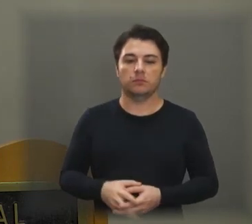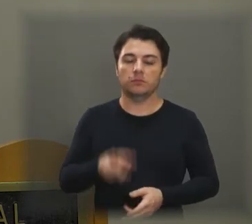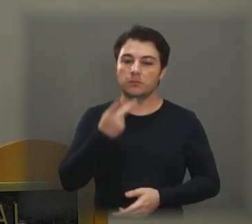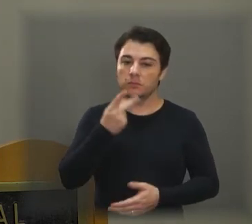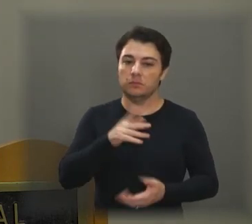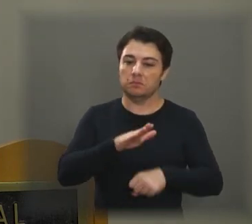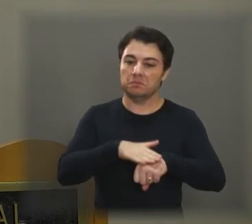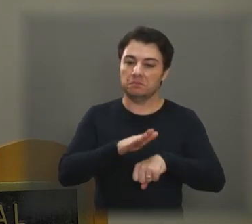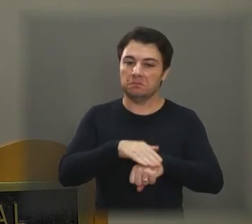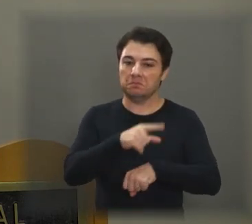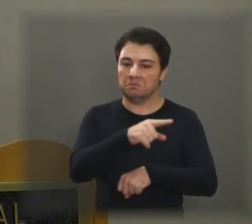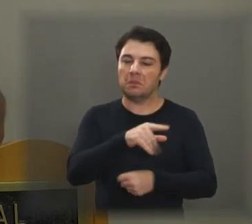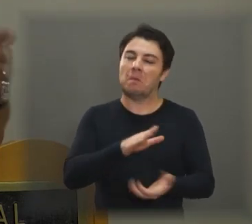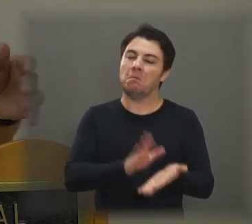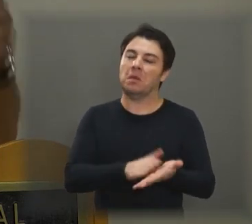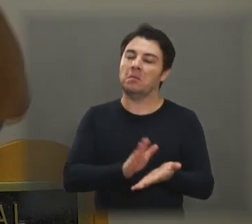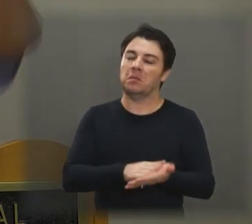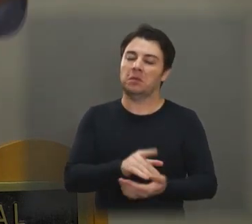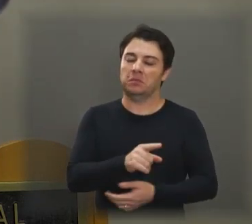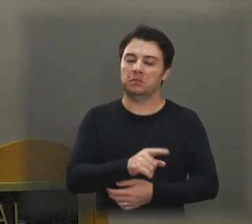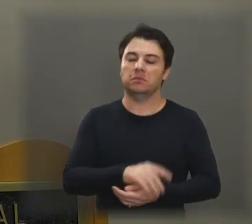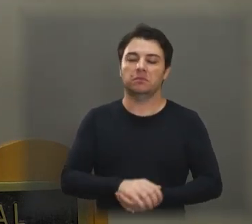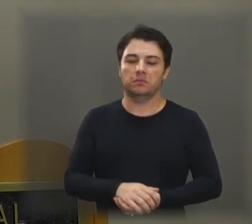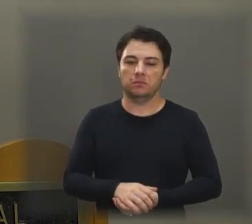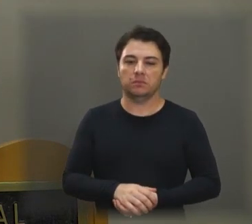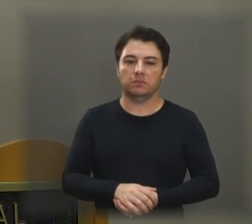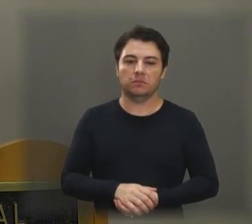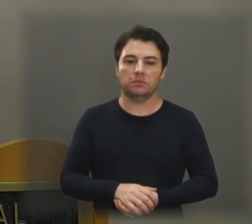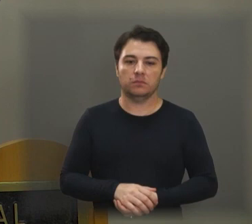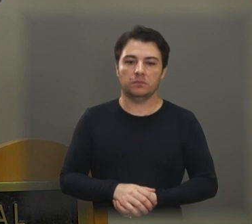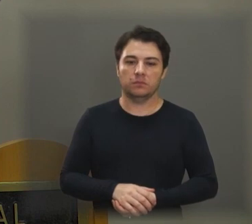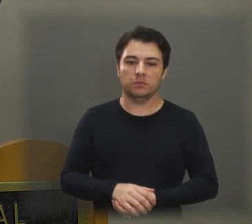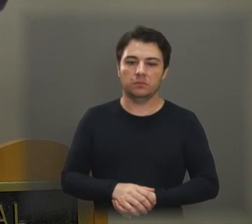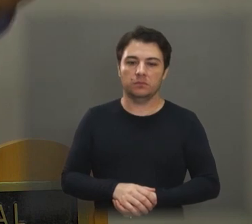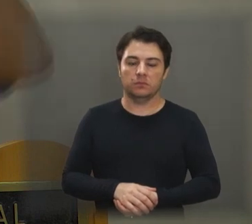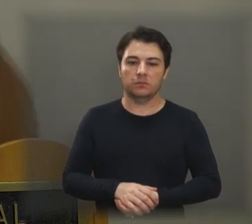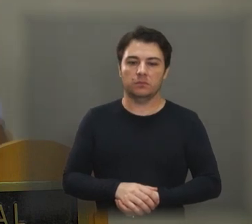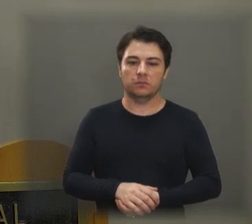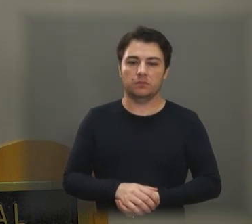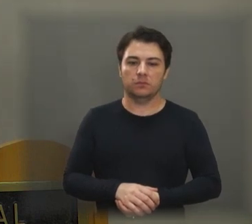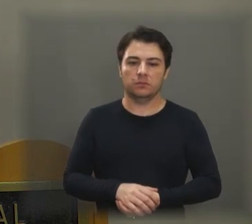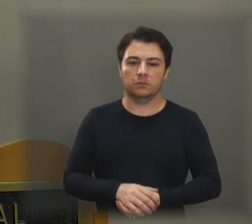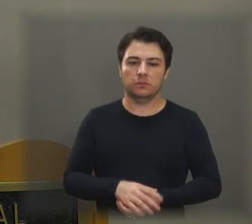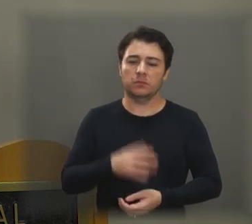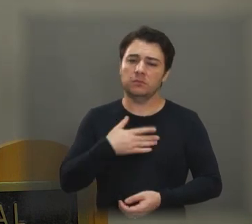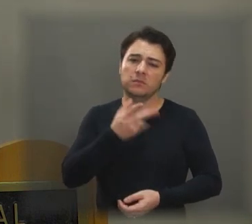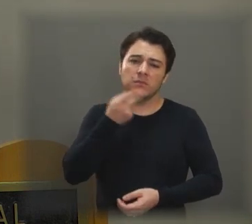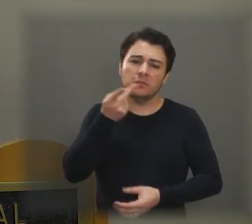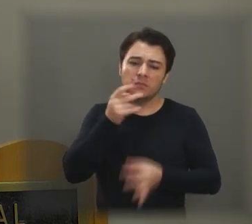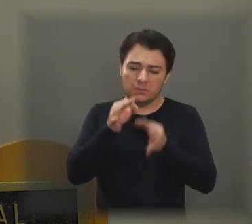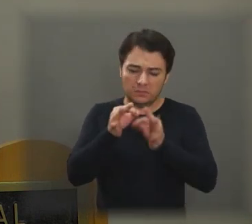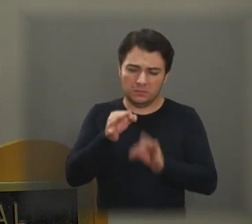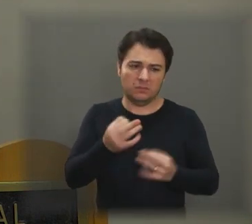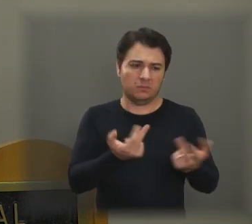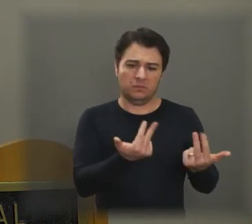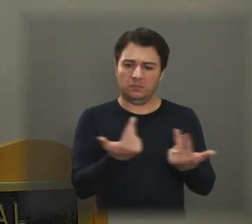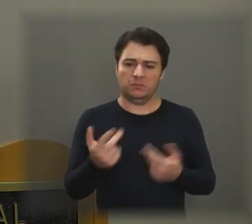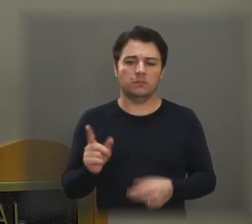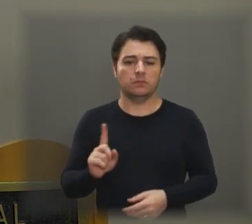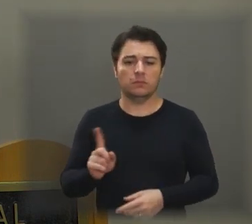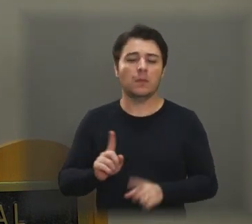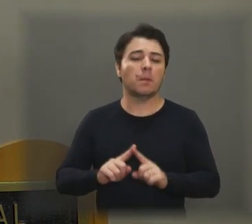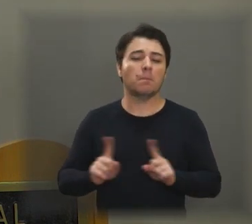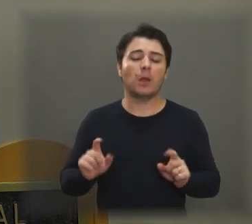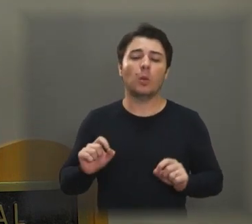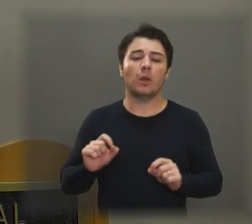parabenizar pela iniciativa da audiência demais colegas presentes eu não vou ser repetitivos todo mundo